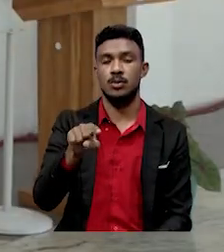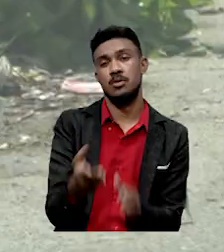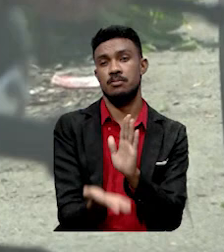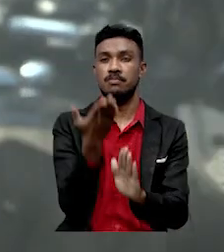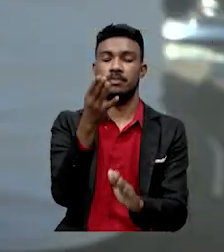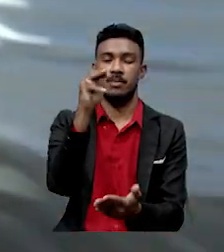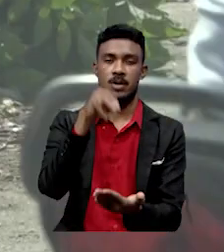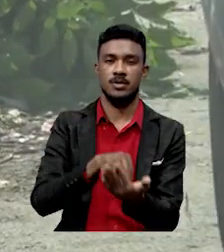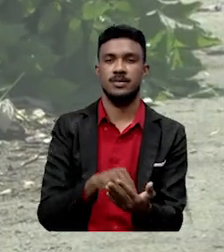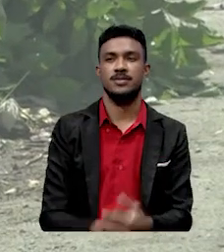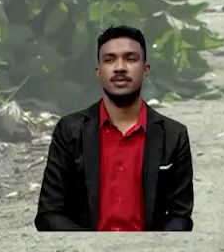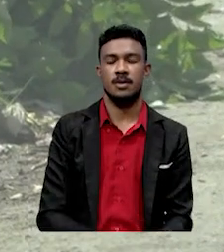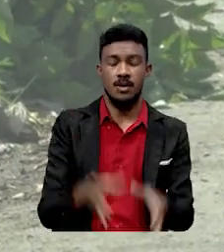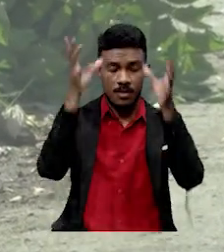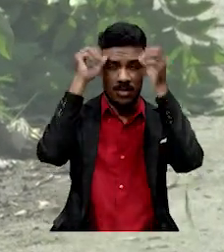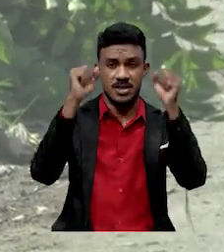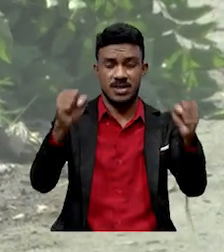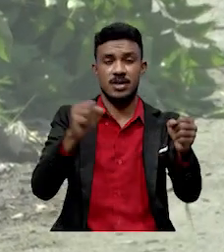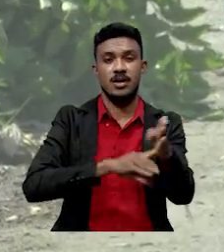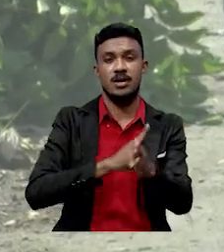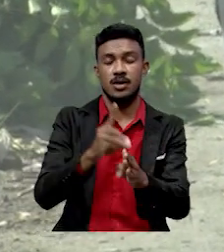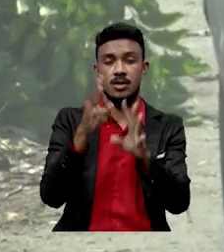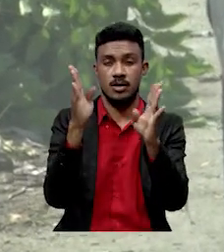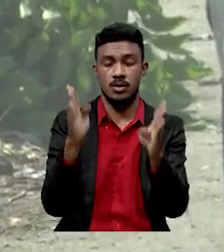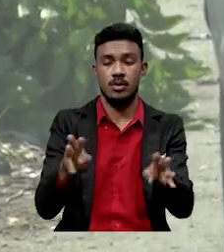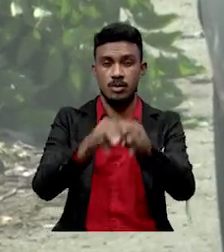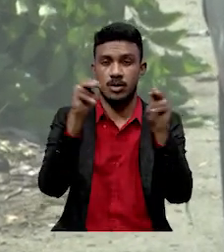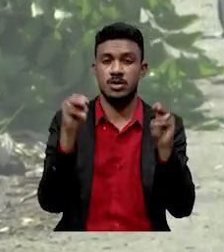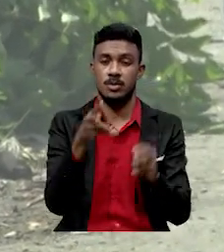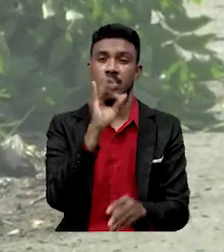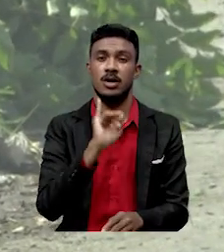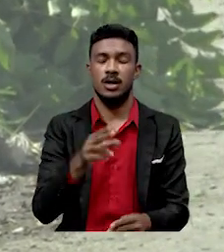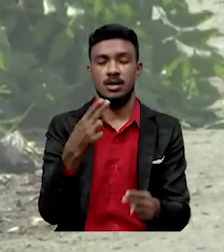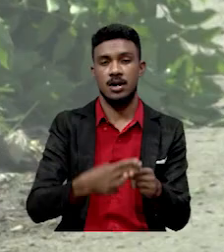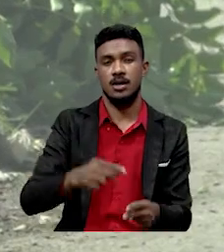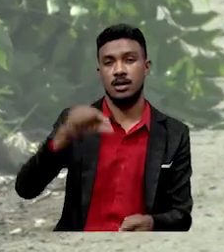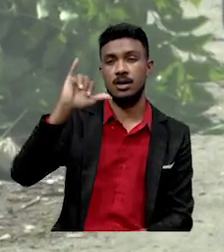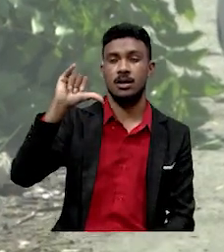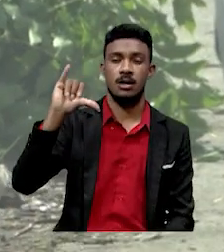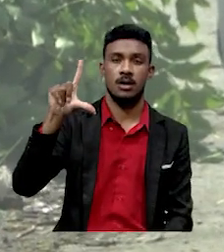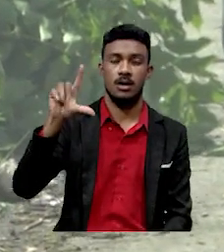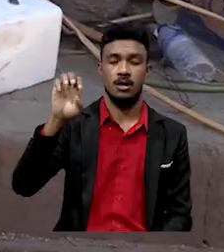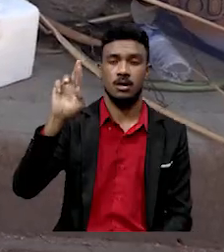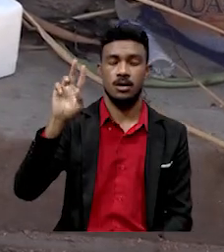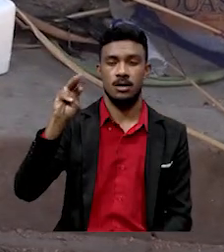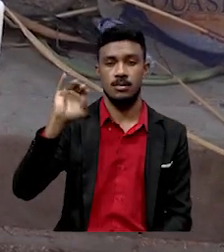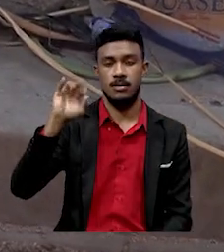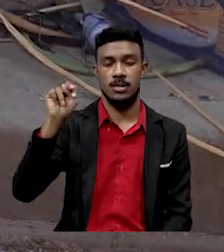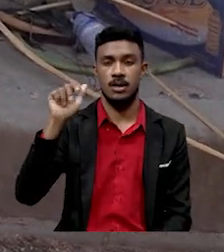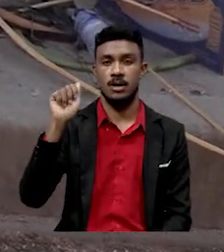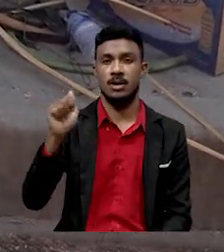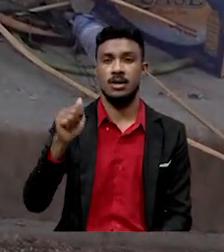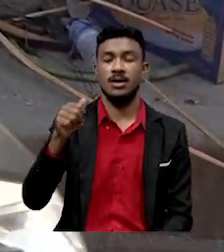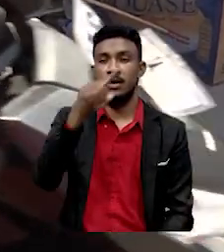1.1 bilhões. Presidente Autoridade Município Dili, Guilhermina Filomena Saldanha Ribeiro, considera crítica Rússia e